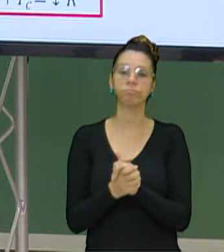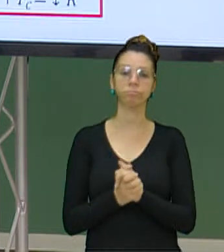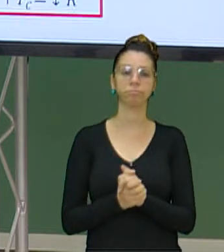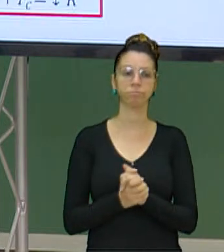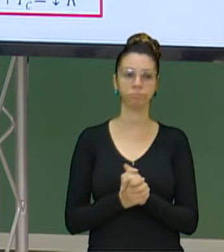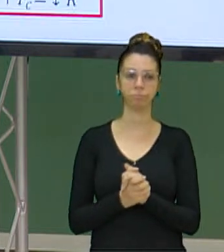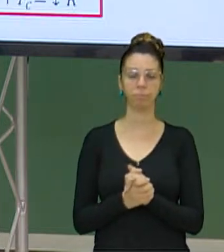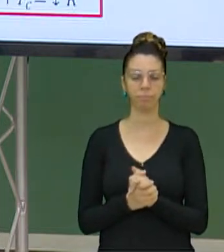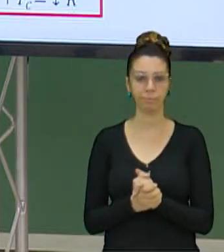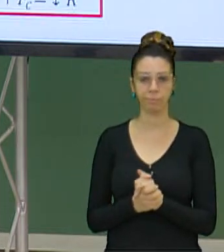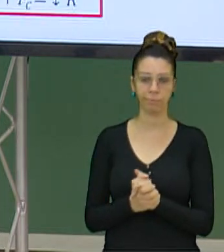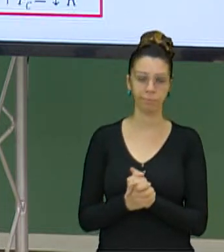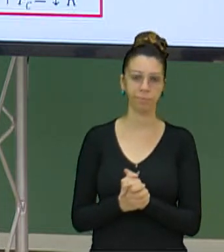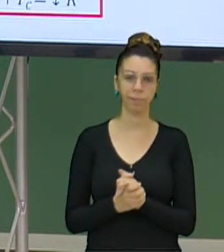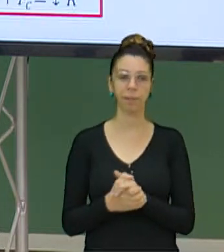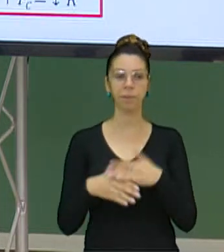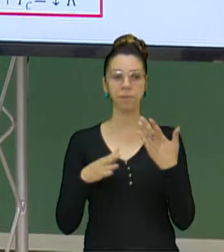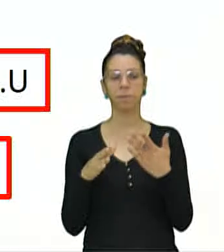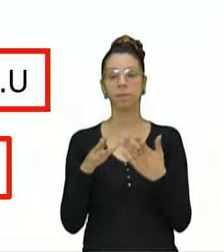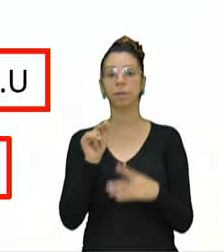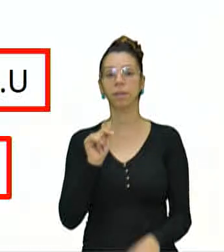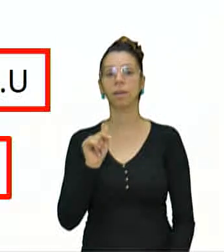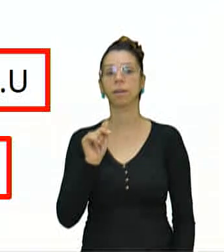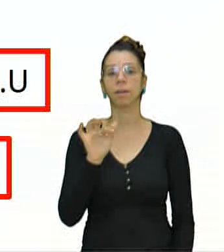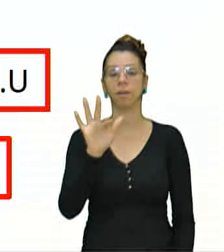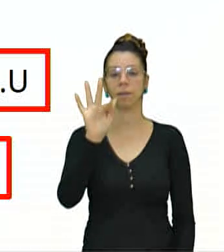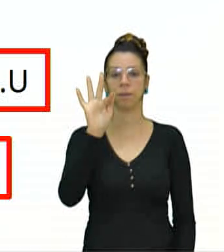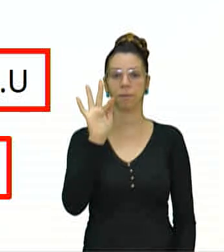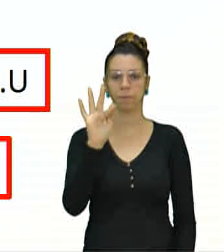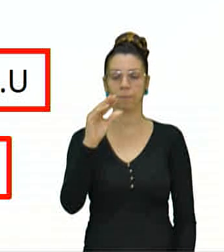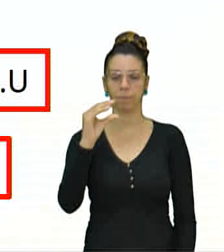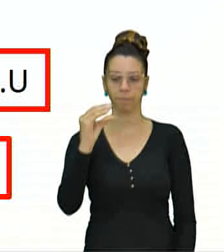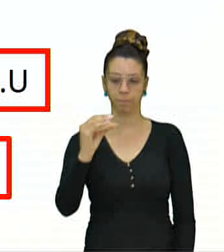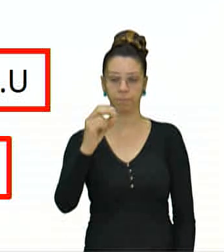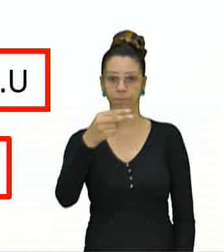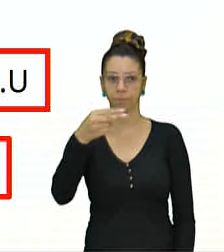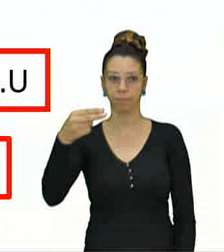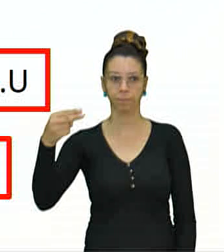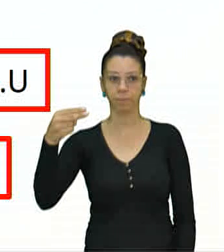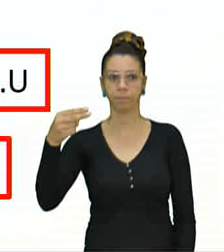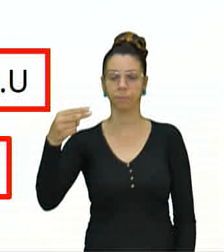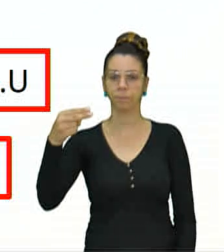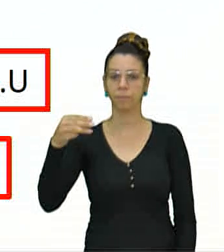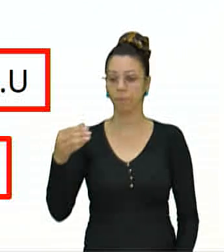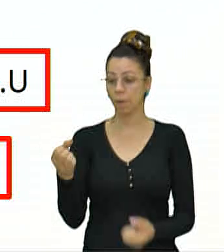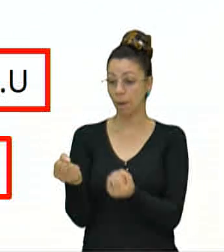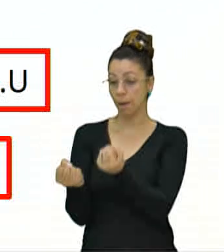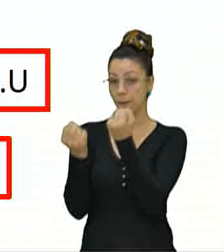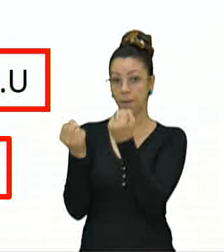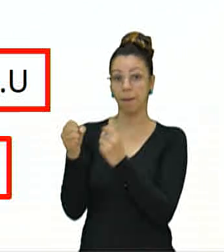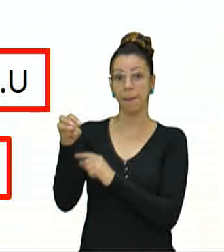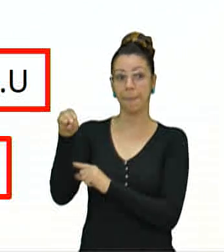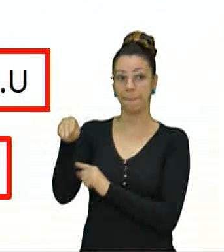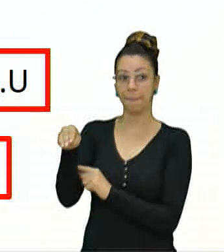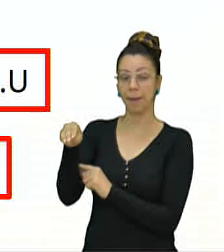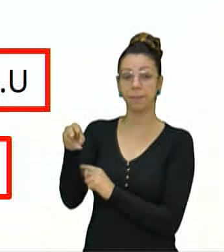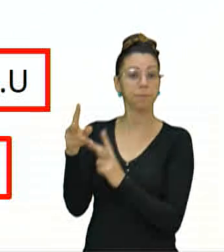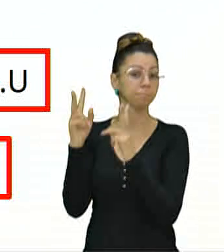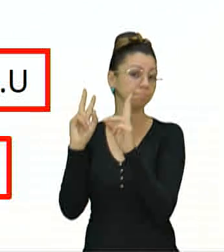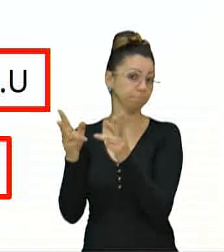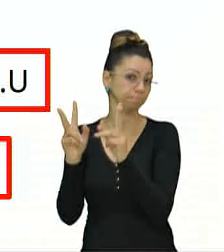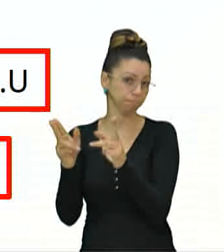pegar a equaçãozinha lá da força centrípeta, né? Percebam que a massa da muriçoca continua a mesma